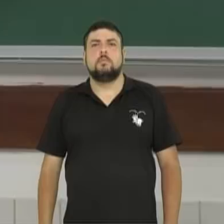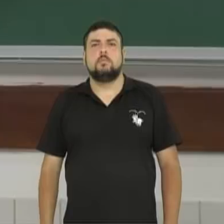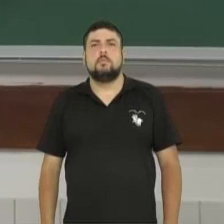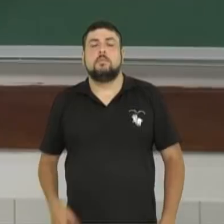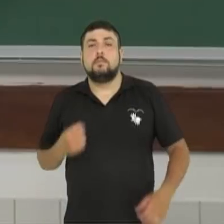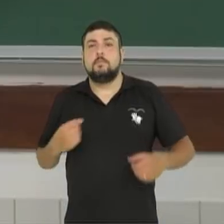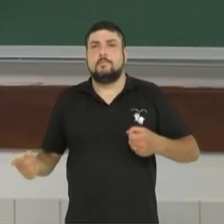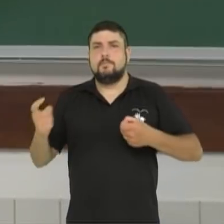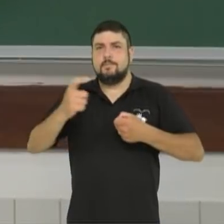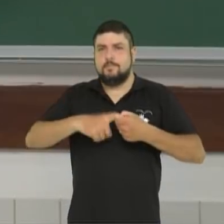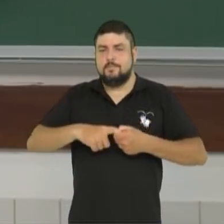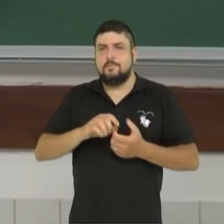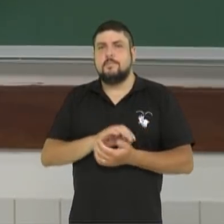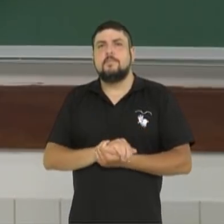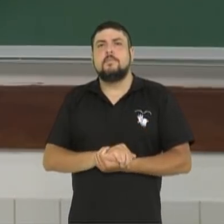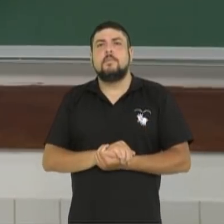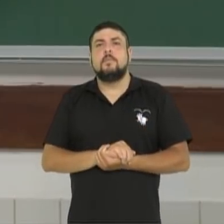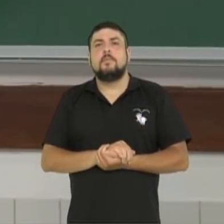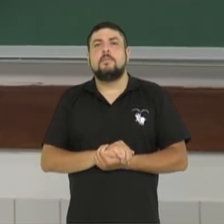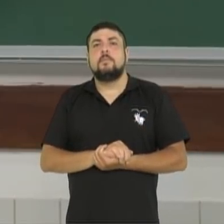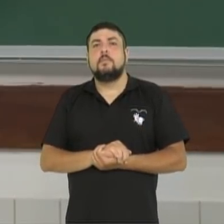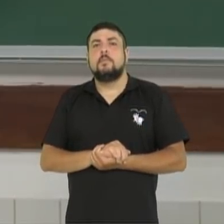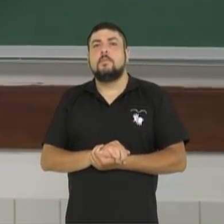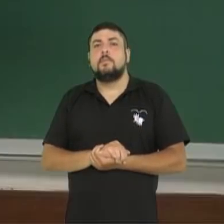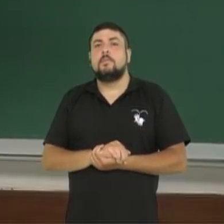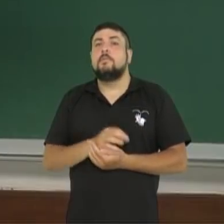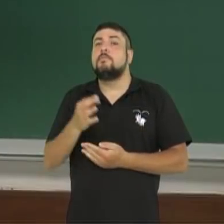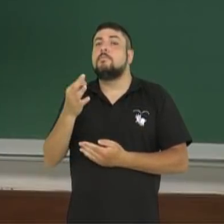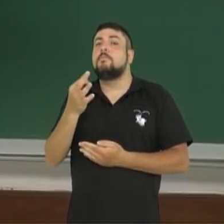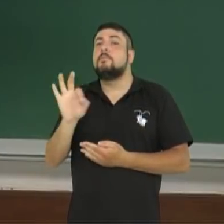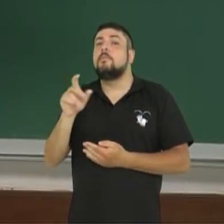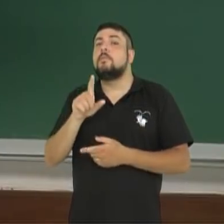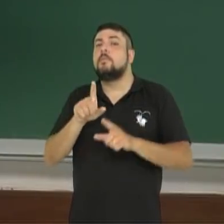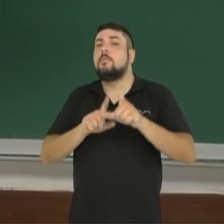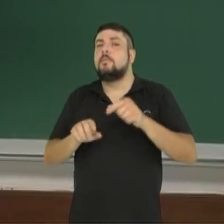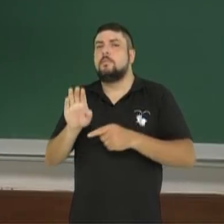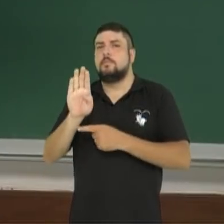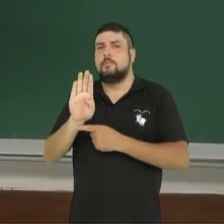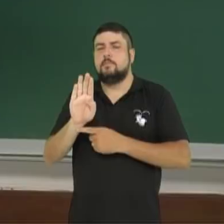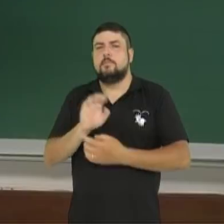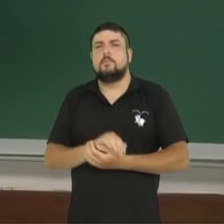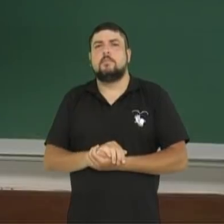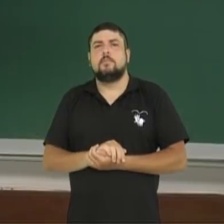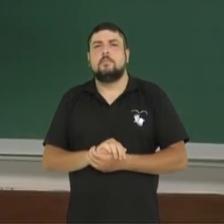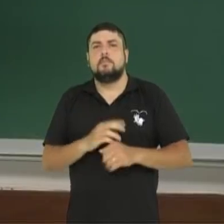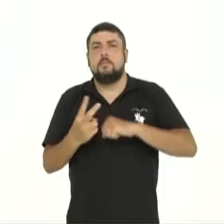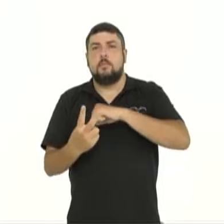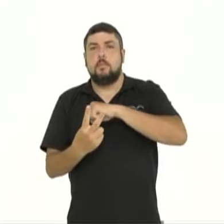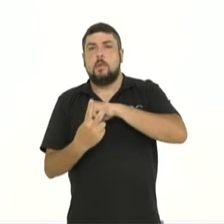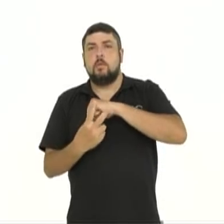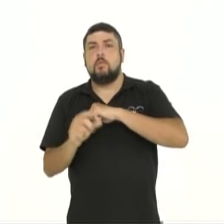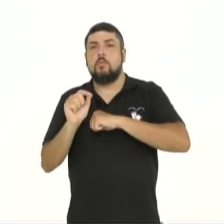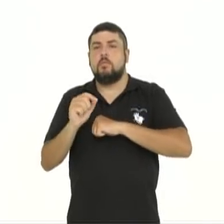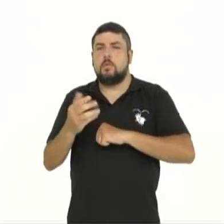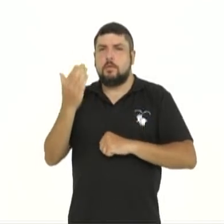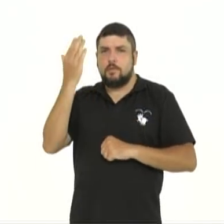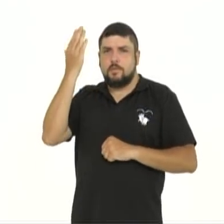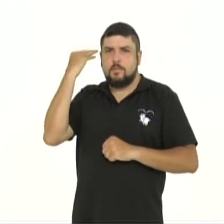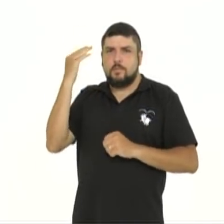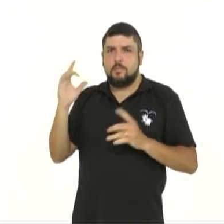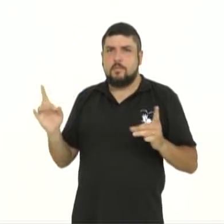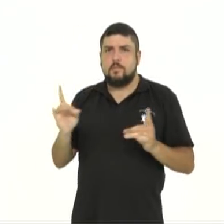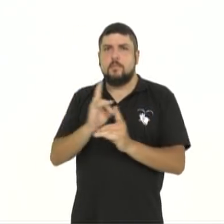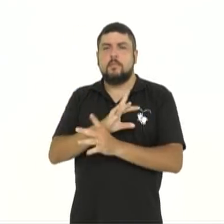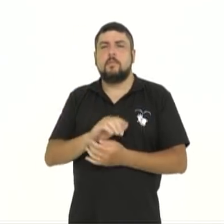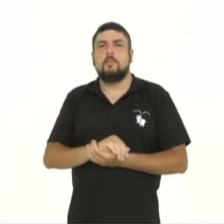Ok? Retornando então, pessoal, acertou quem assinalou a letra B. Né? Nós temos aqui o verbo no pretérito perfeito, né?